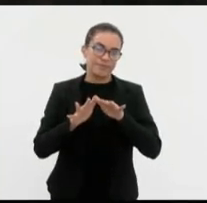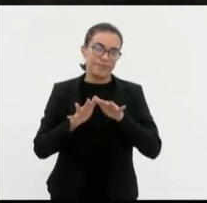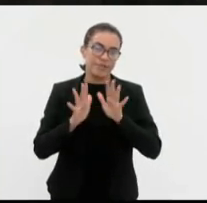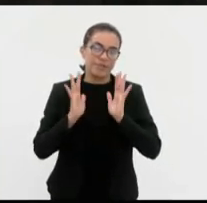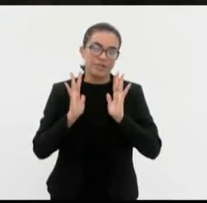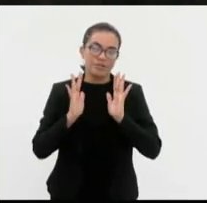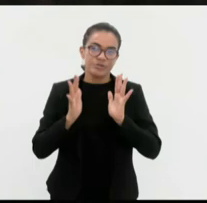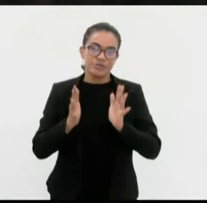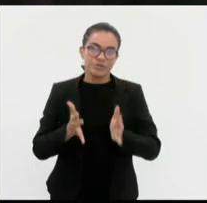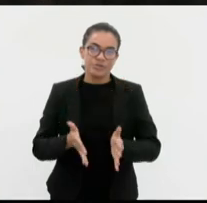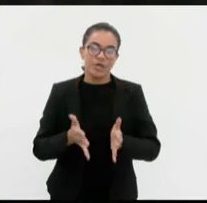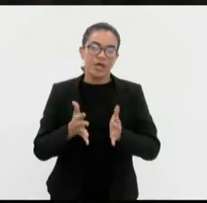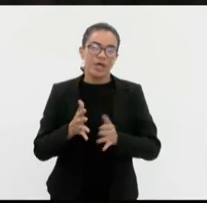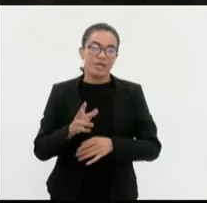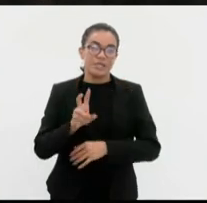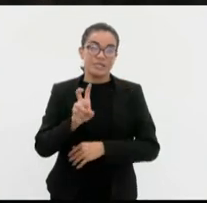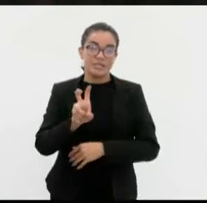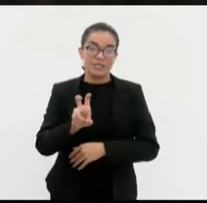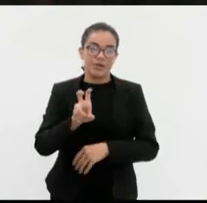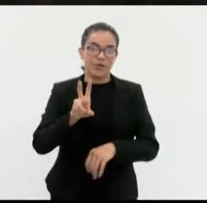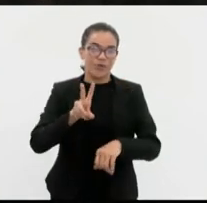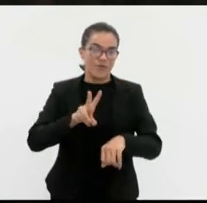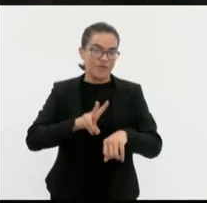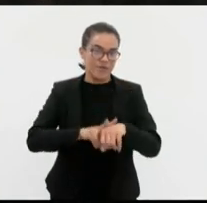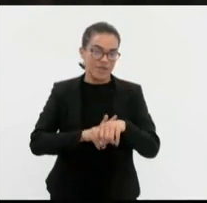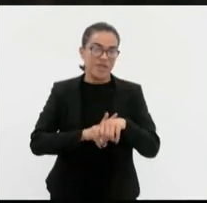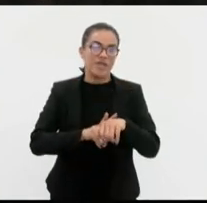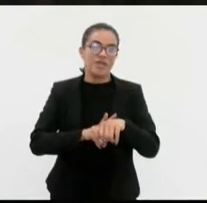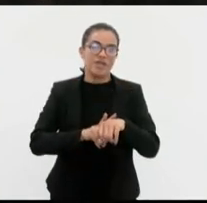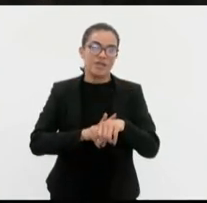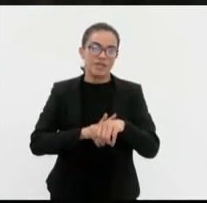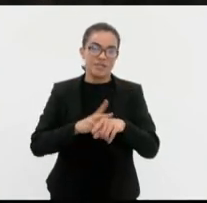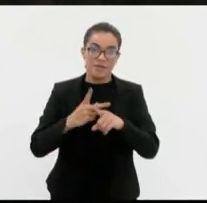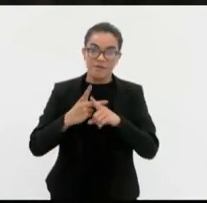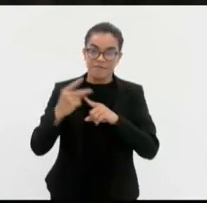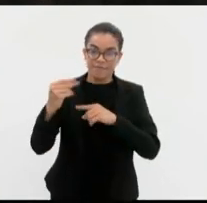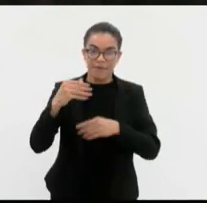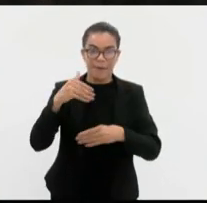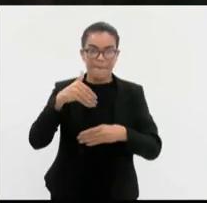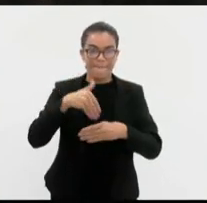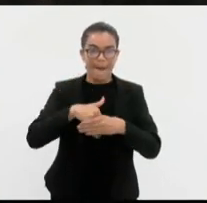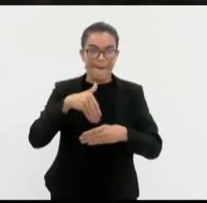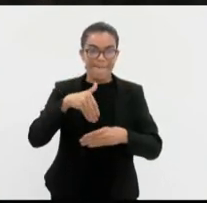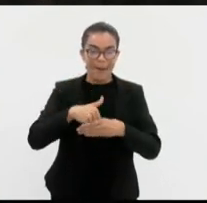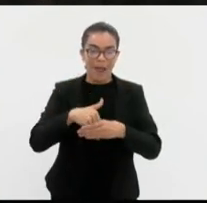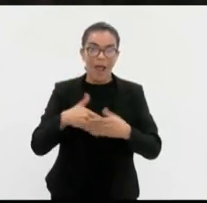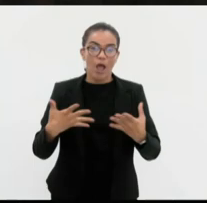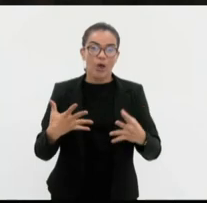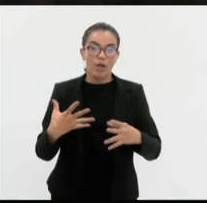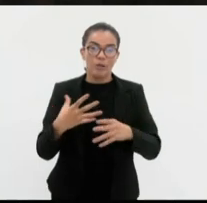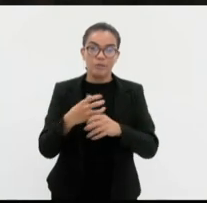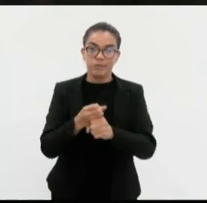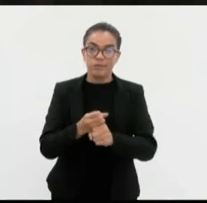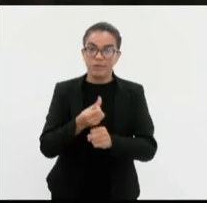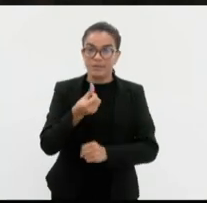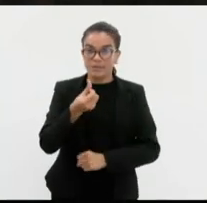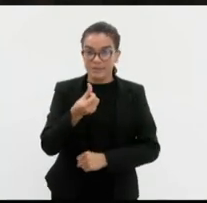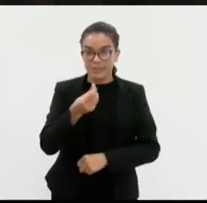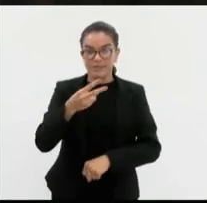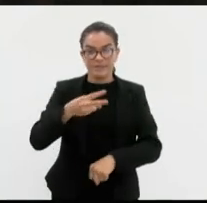meus cinco mandatos e já com mais um ano de sexto mandato